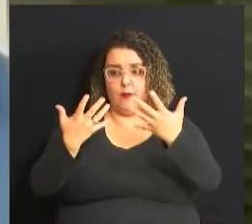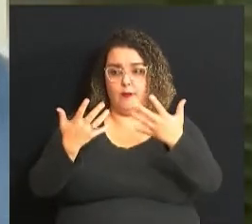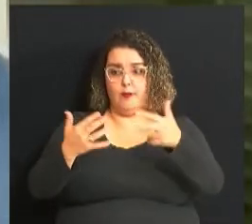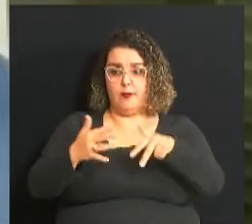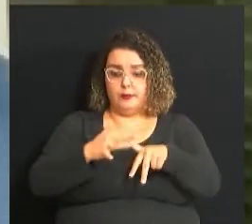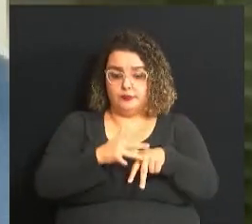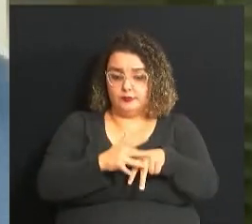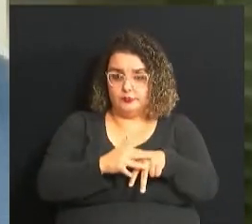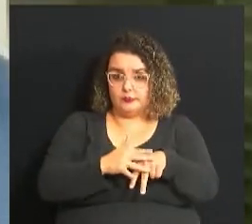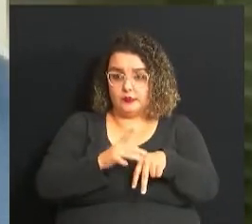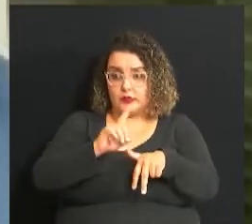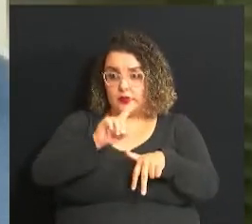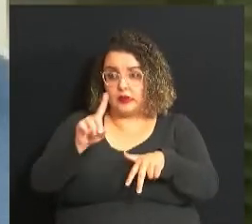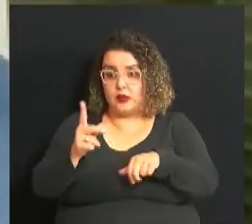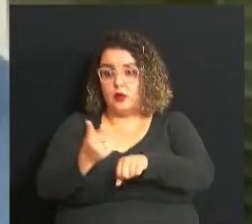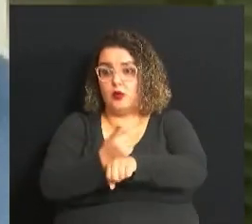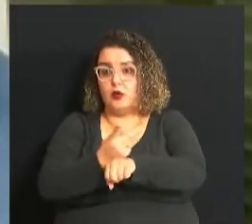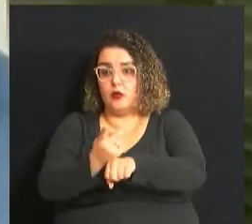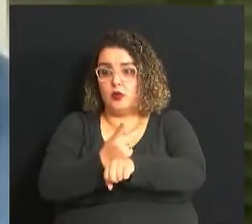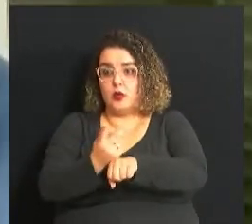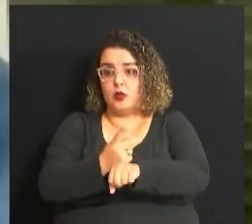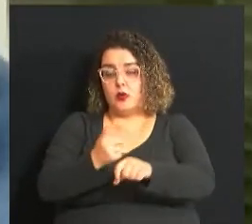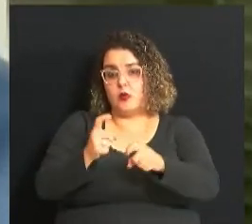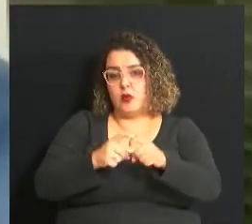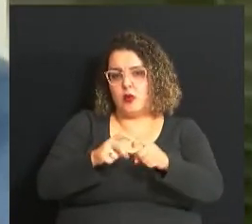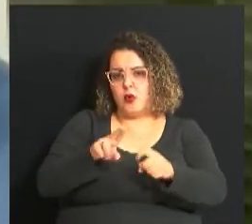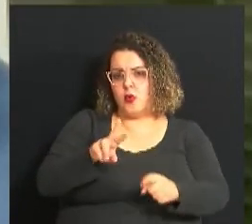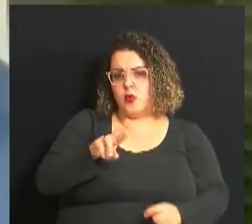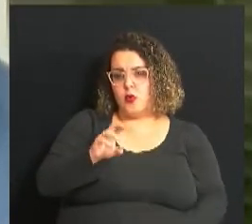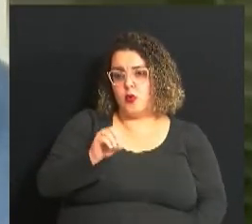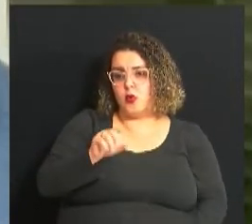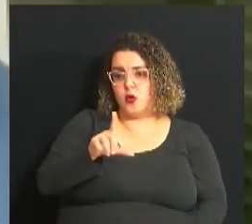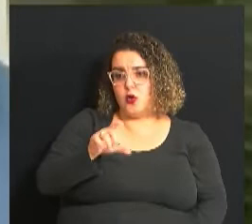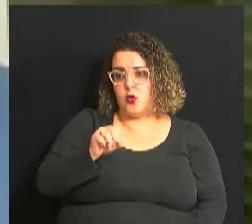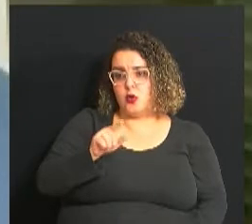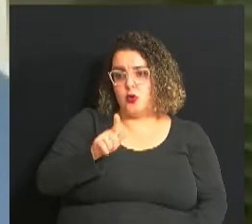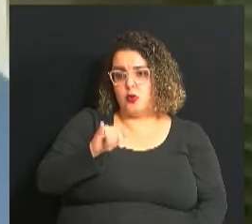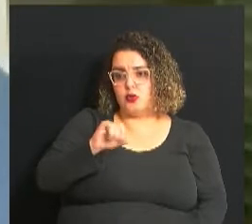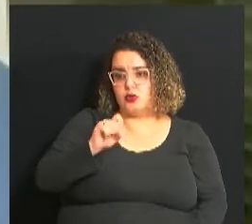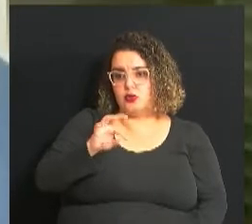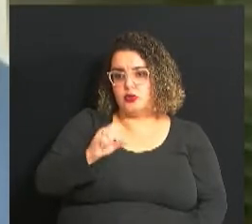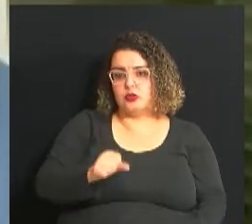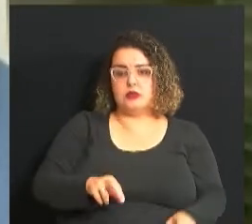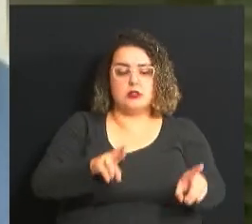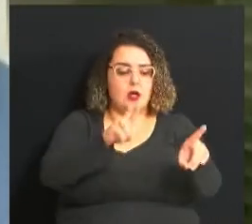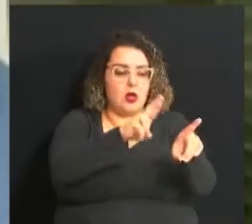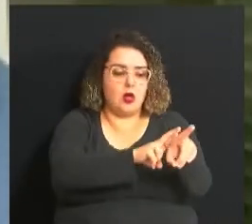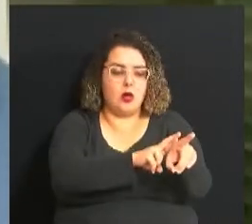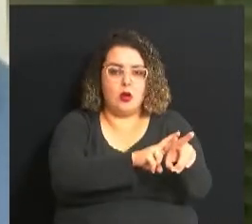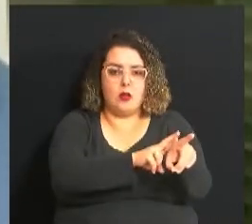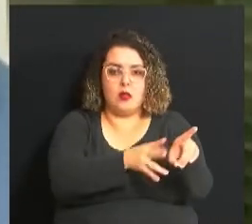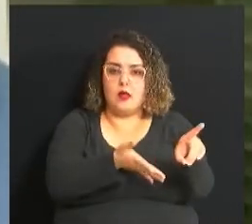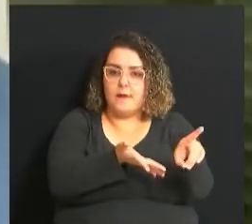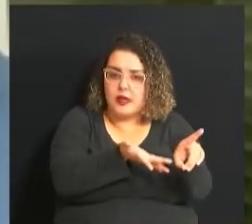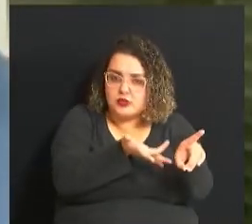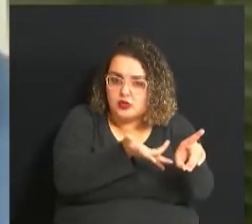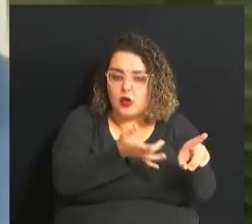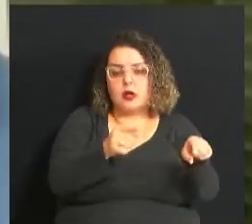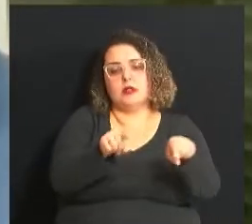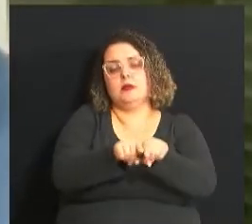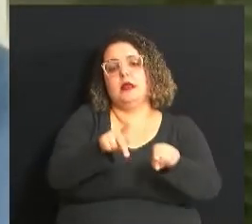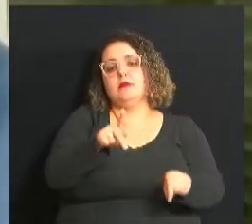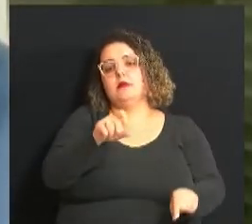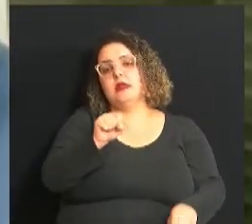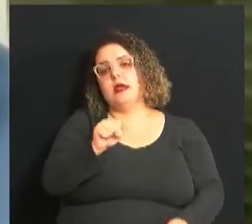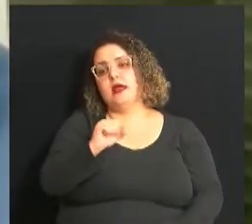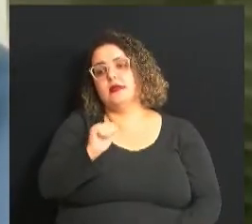não procurassem seus urologistas, não fizessem nem mais toque, nem PSA. Por quê? Porque muitos